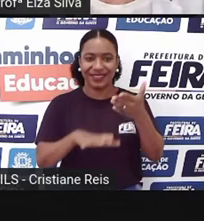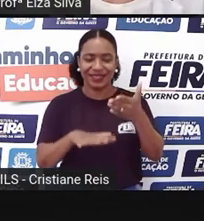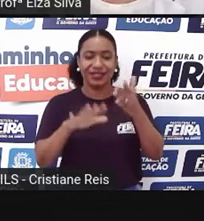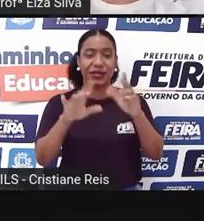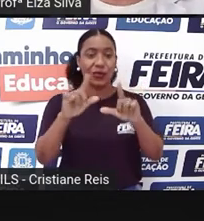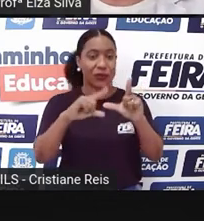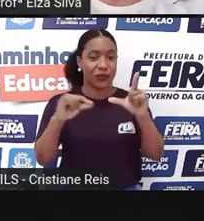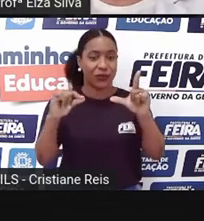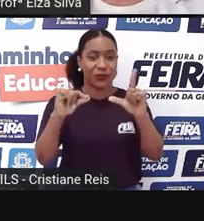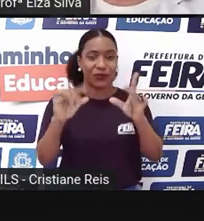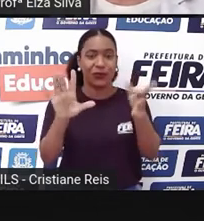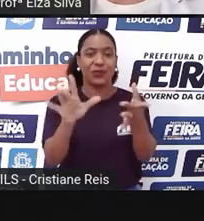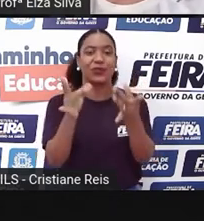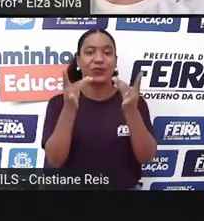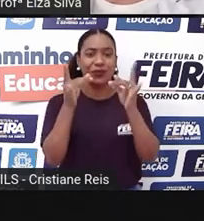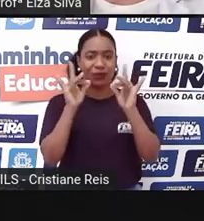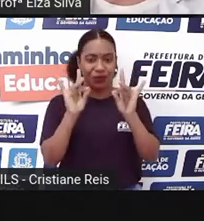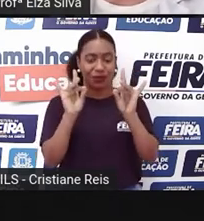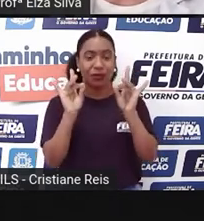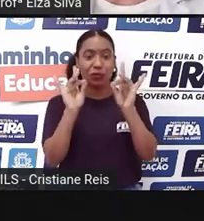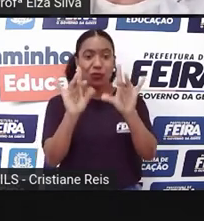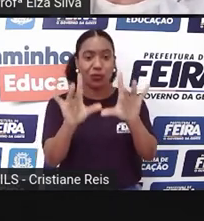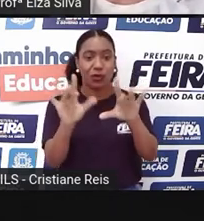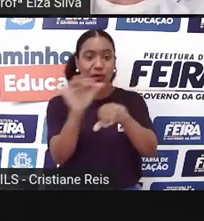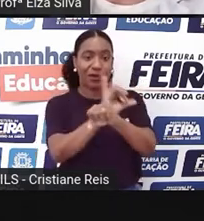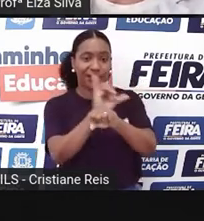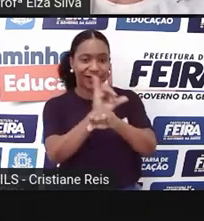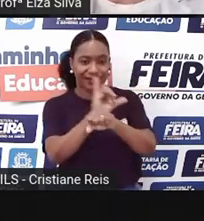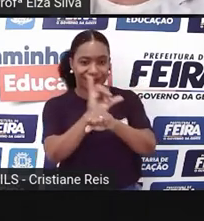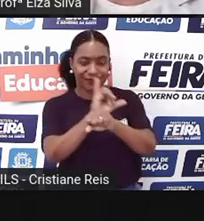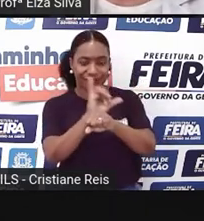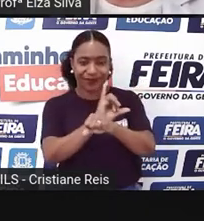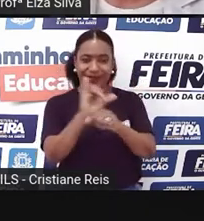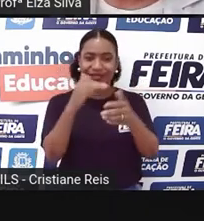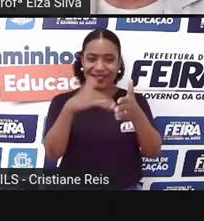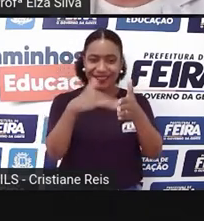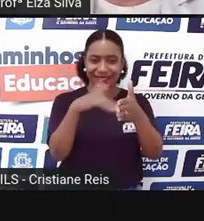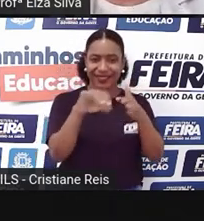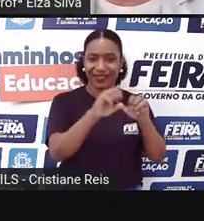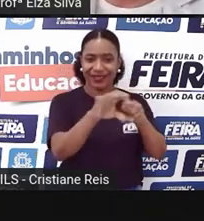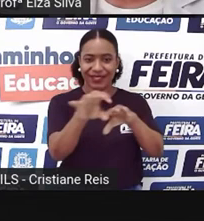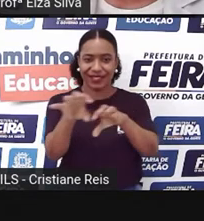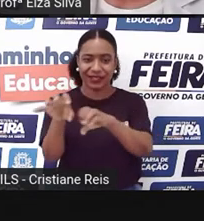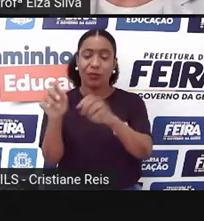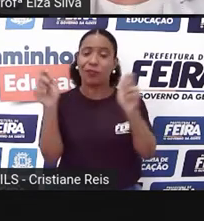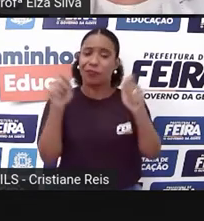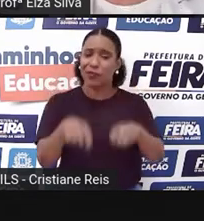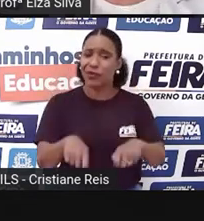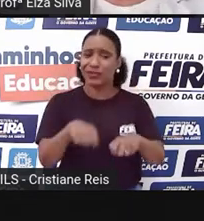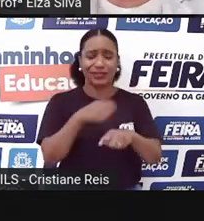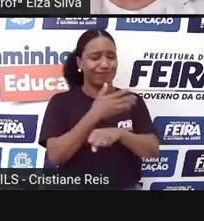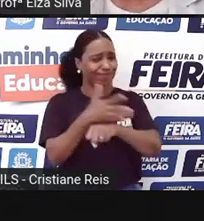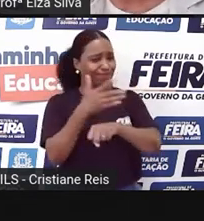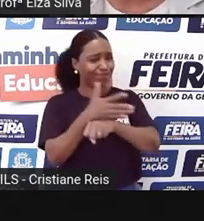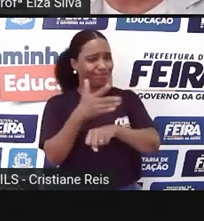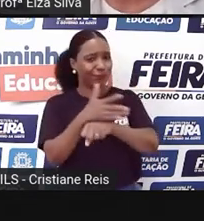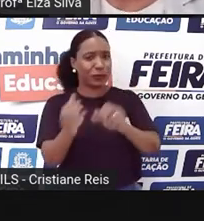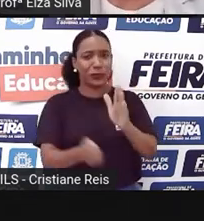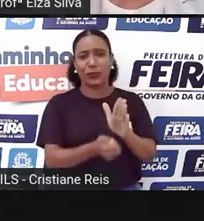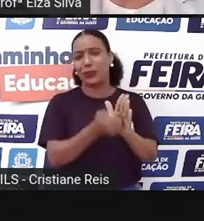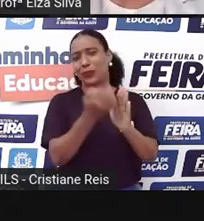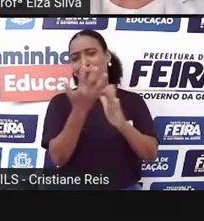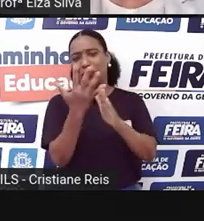disponível lá no canal da Seduc no YouTube para que vocês possam acessá-la e realizá-la quantas vezes